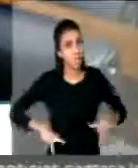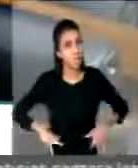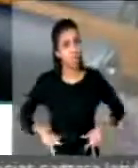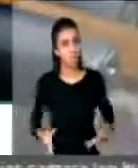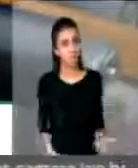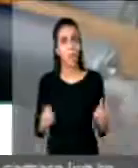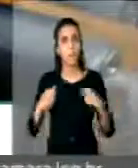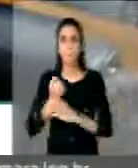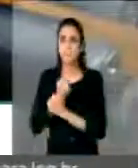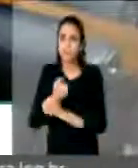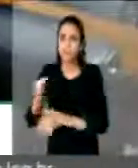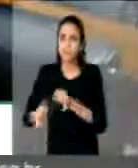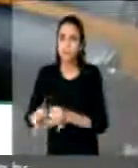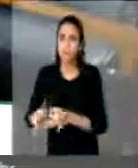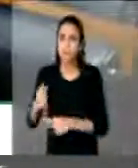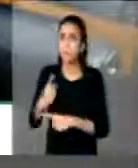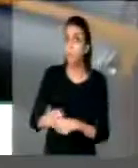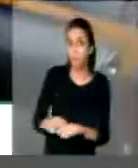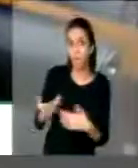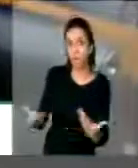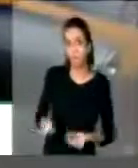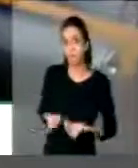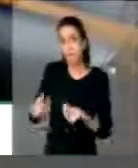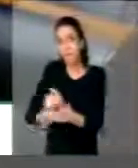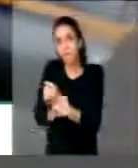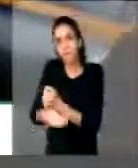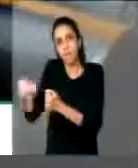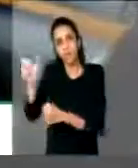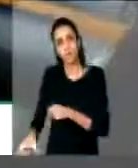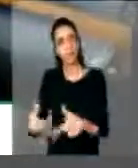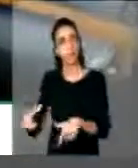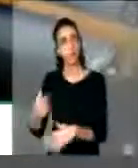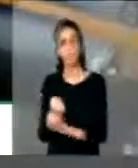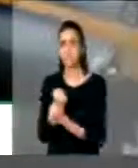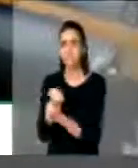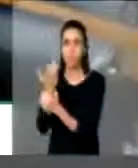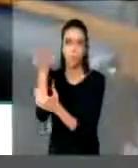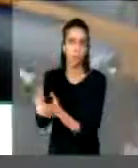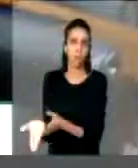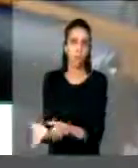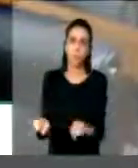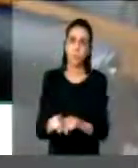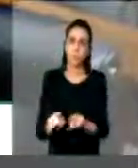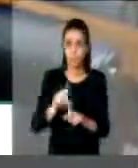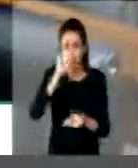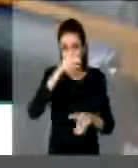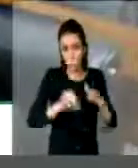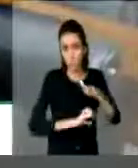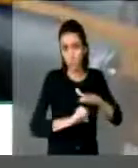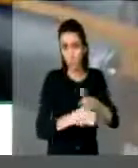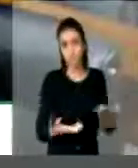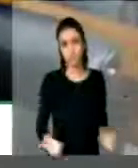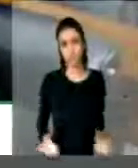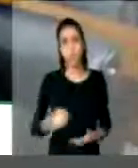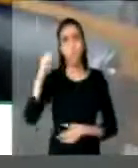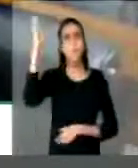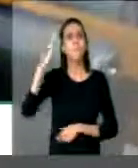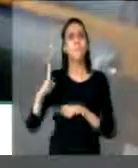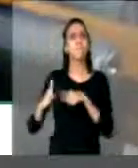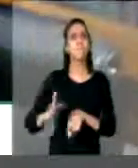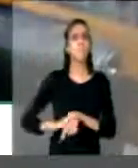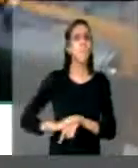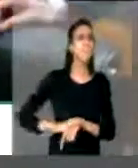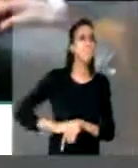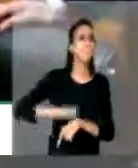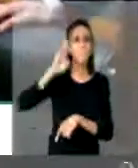que que precisa? Para dar garantias a esses trabalhadores e dar segurança ao empregador. Por que que o Brasil é o país com o maior número de